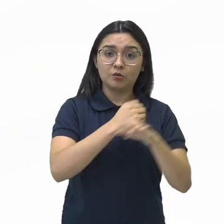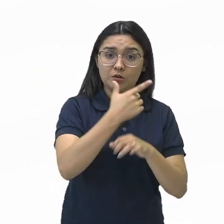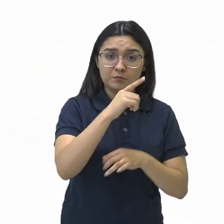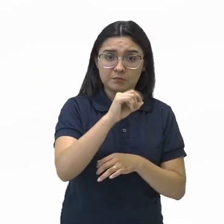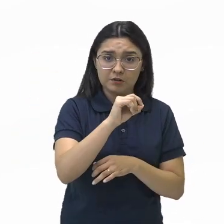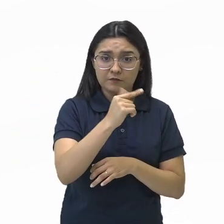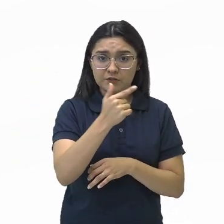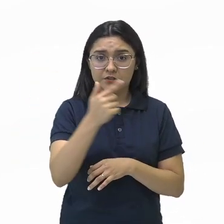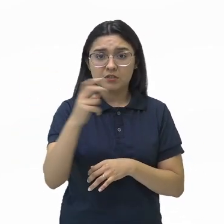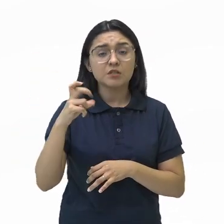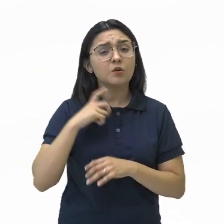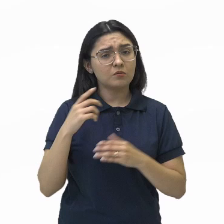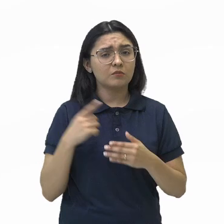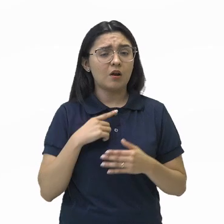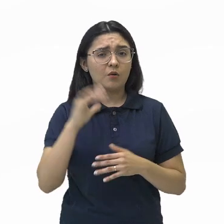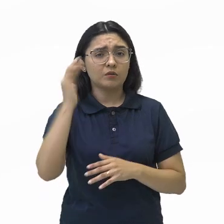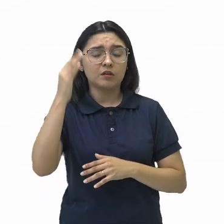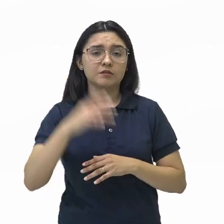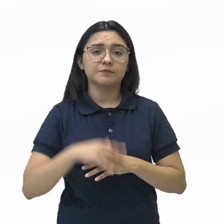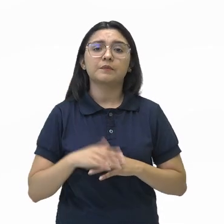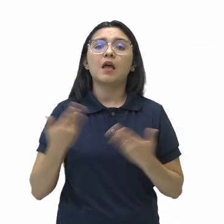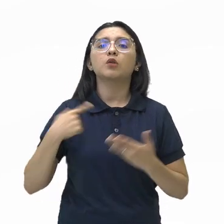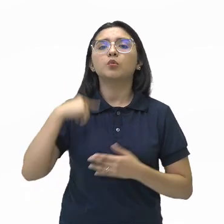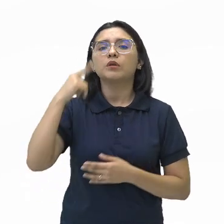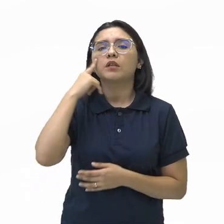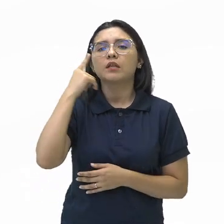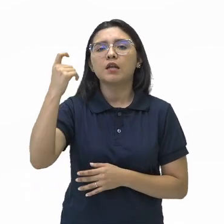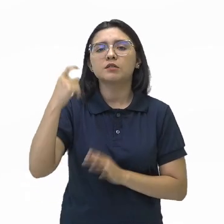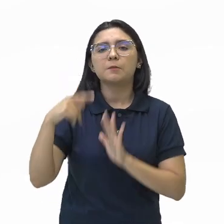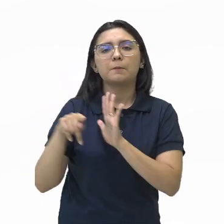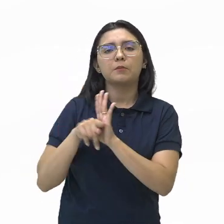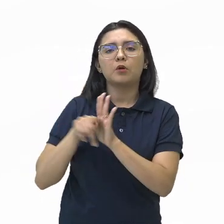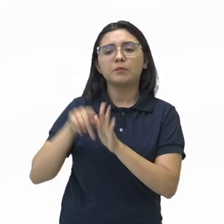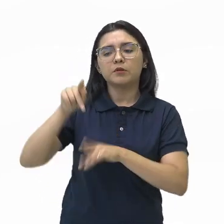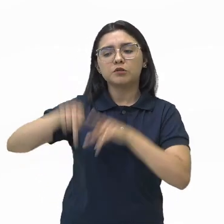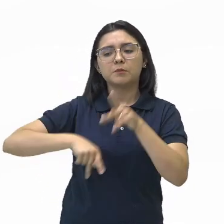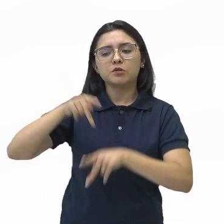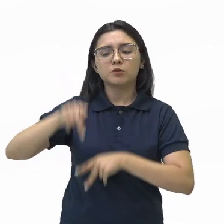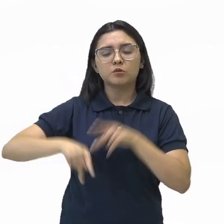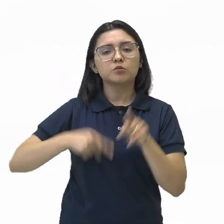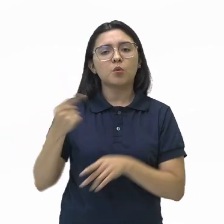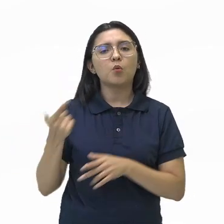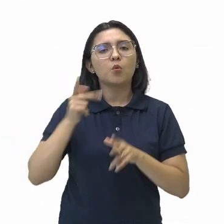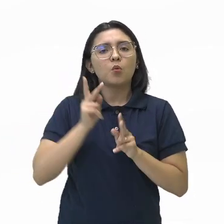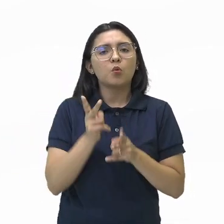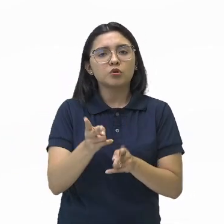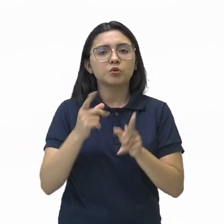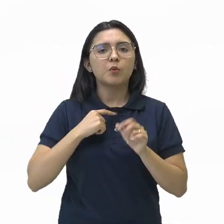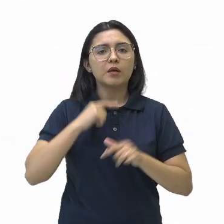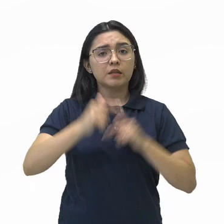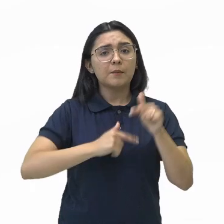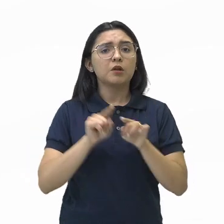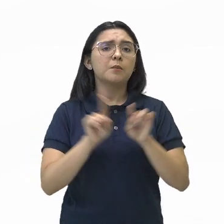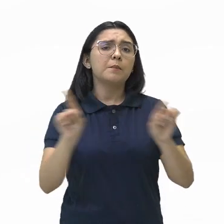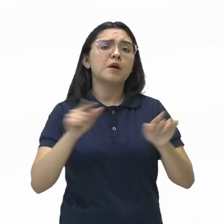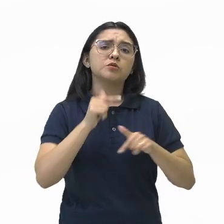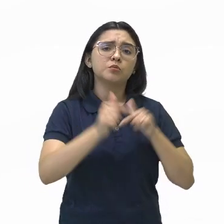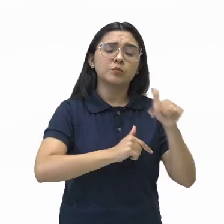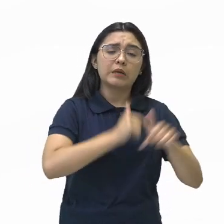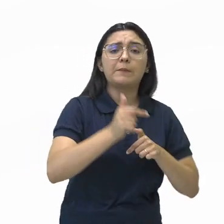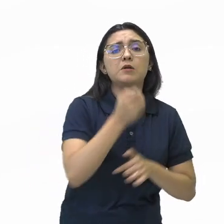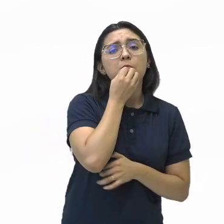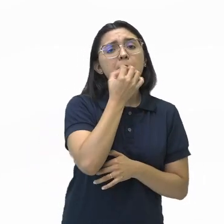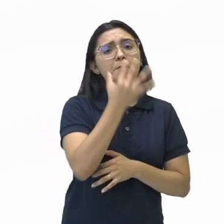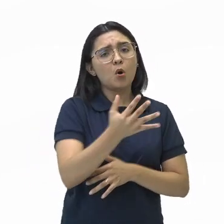né? Não é da bondade de ninguém, é do interesse, né, das pessoas de continuarem trabalhando em condições ali justas,